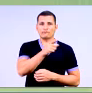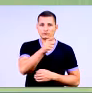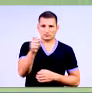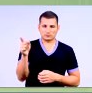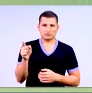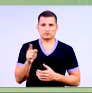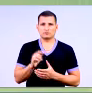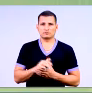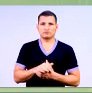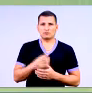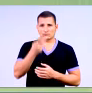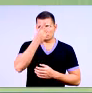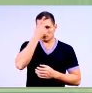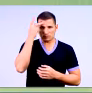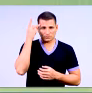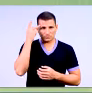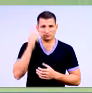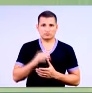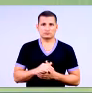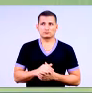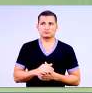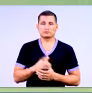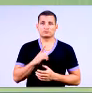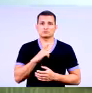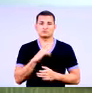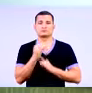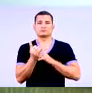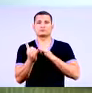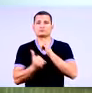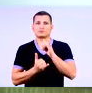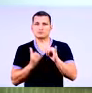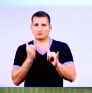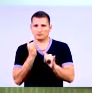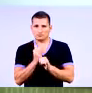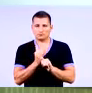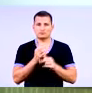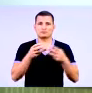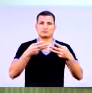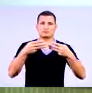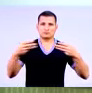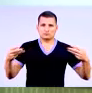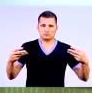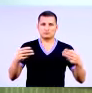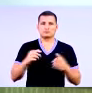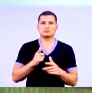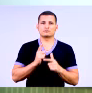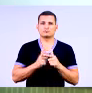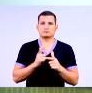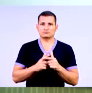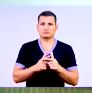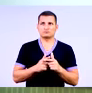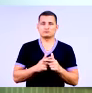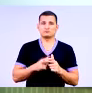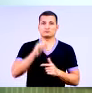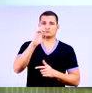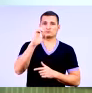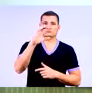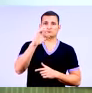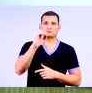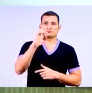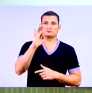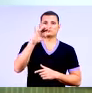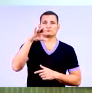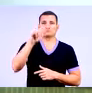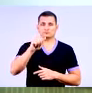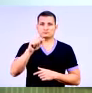As pessoas que estão ligadas aí na internet, nas redes, porque a proposta da ecoética é nós